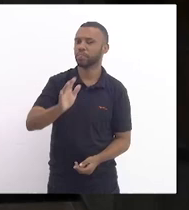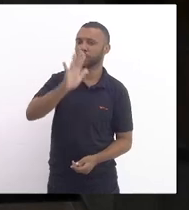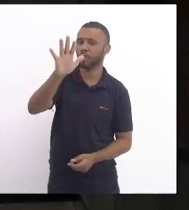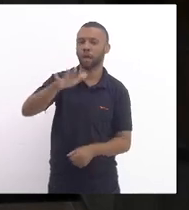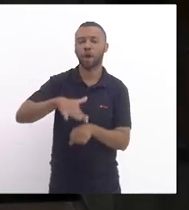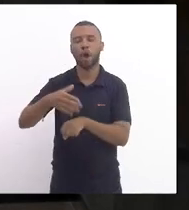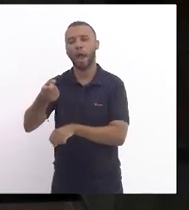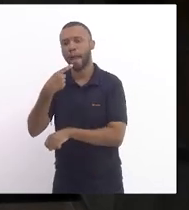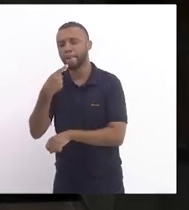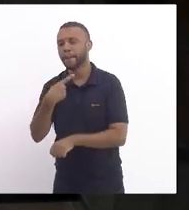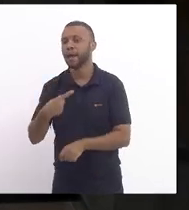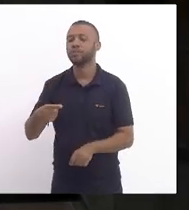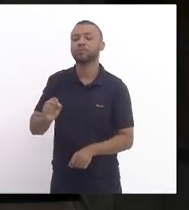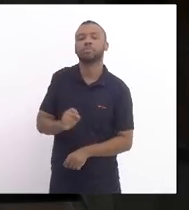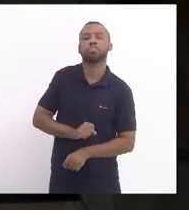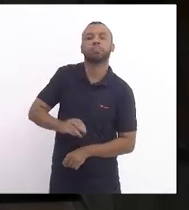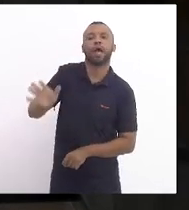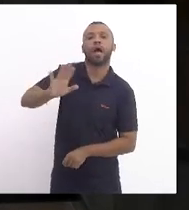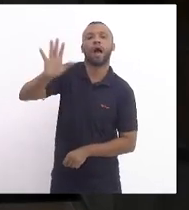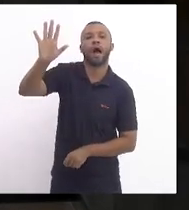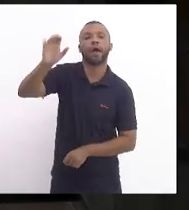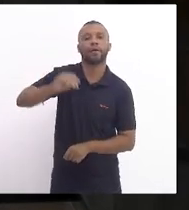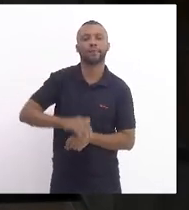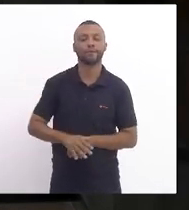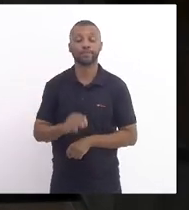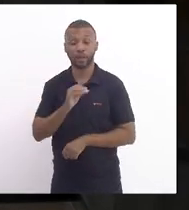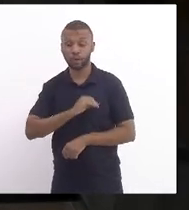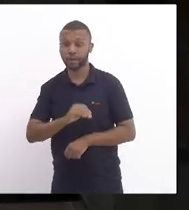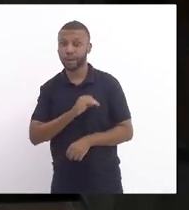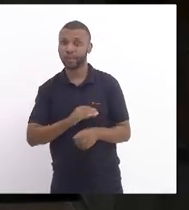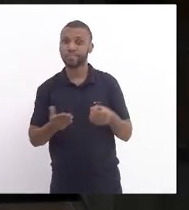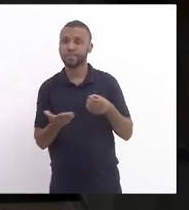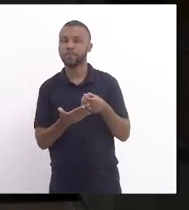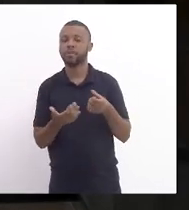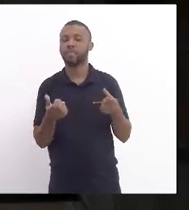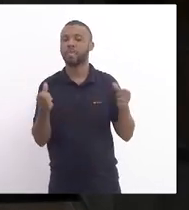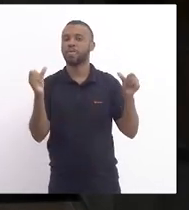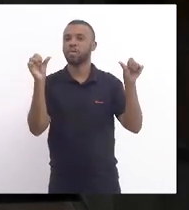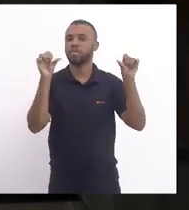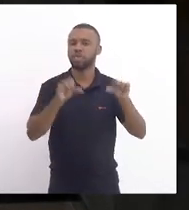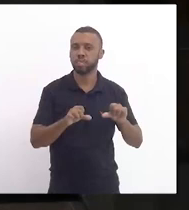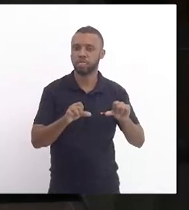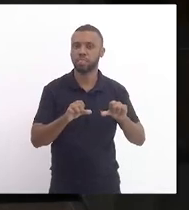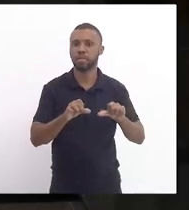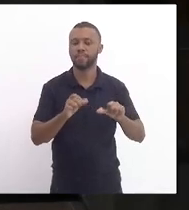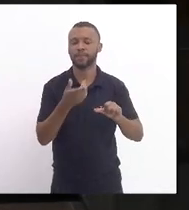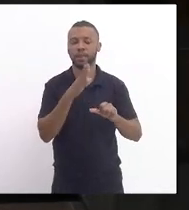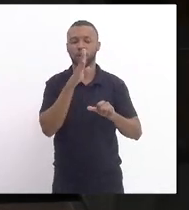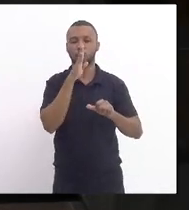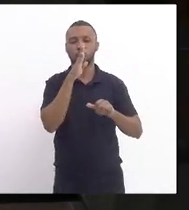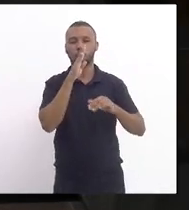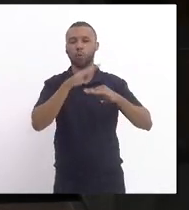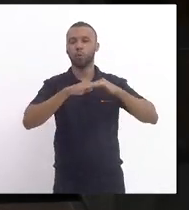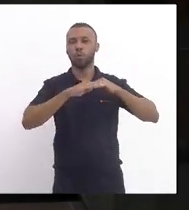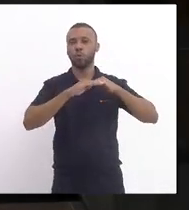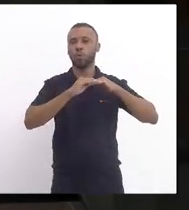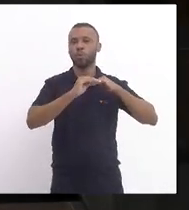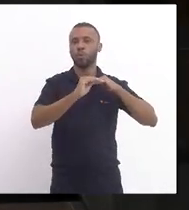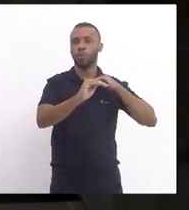sobem e o piso Regional só desce porque se ele fica estagnado